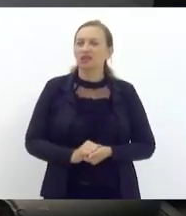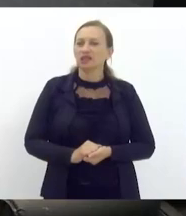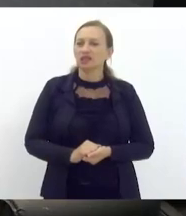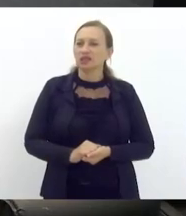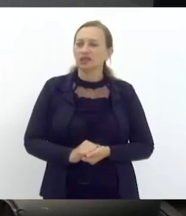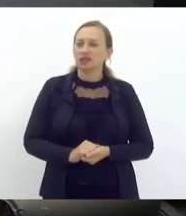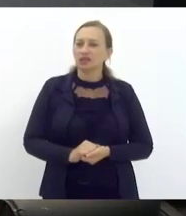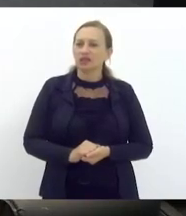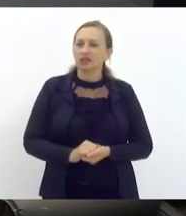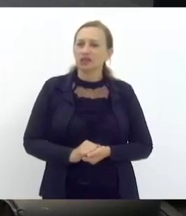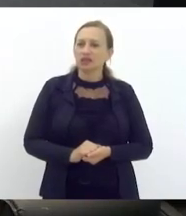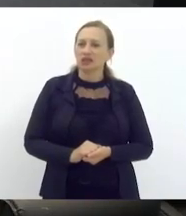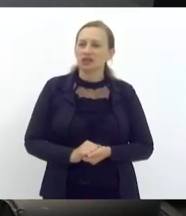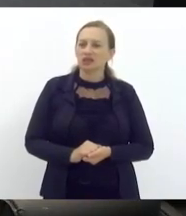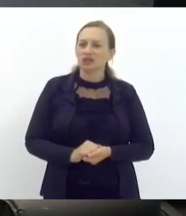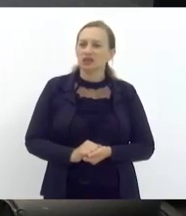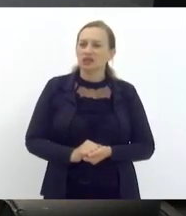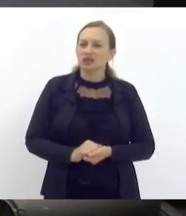ia